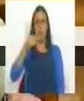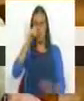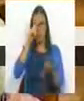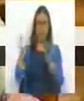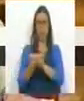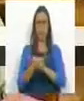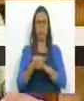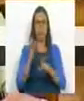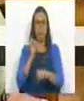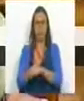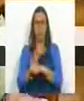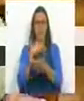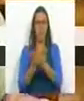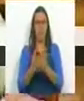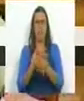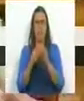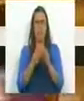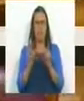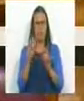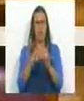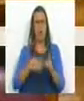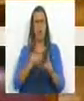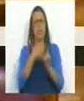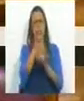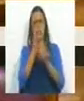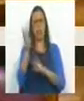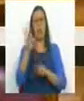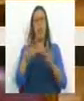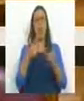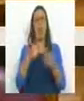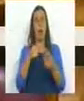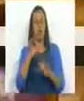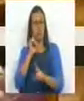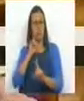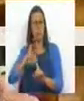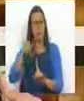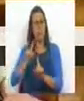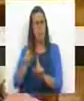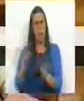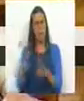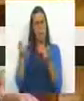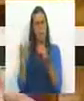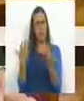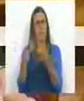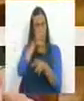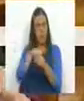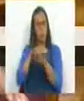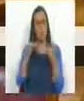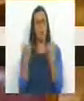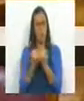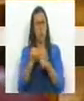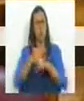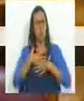radical, obstrusivo, antagónico em relação àquilo que é um instrumento notável de promoção da inclusão